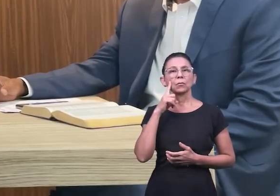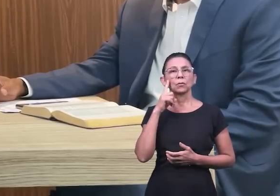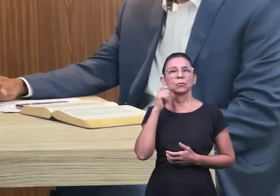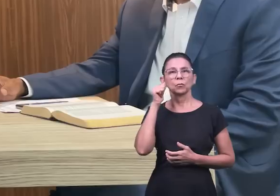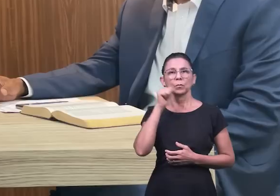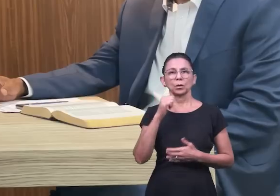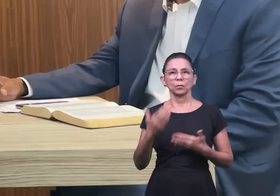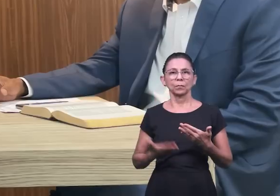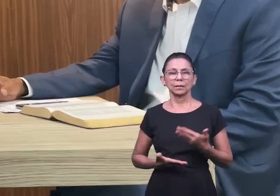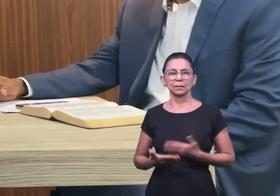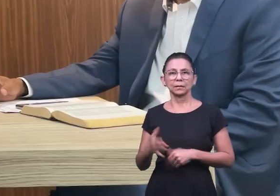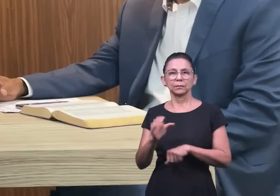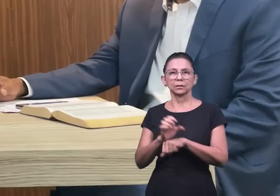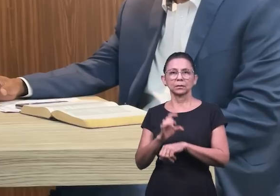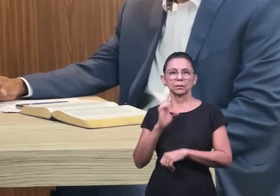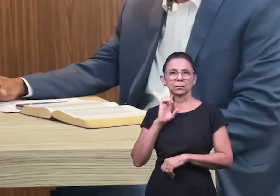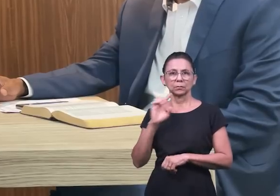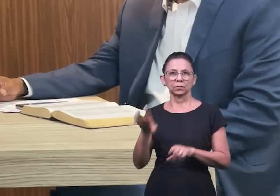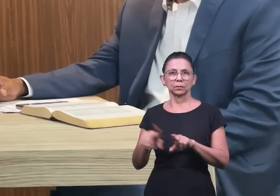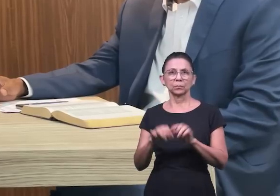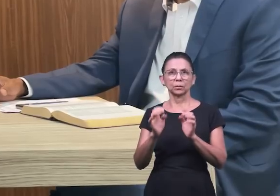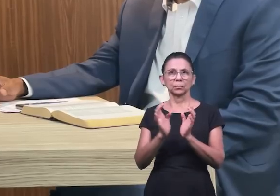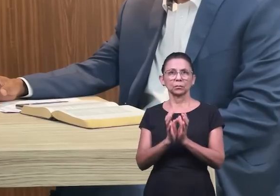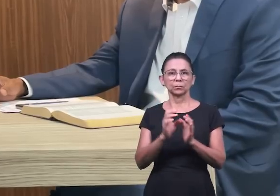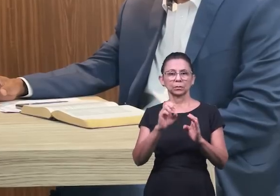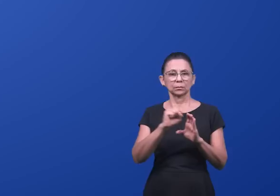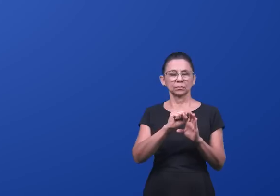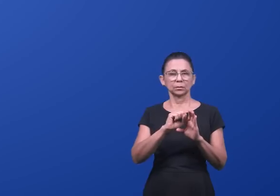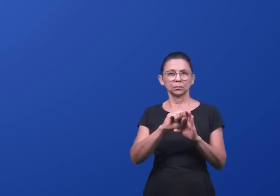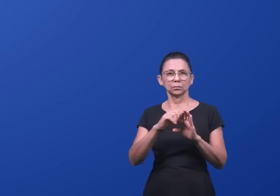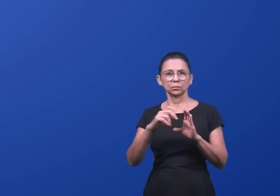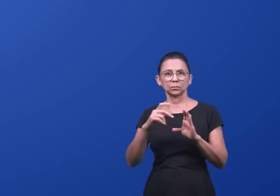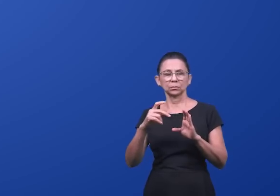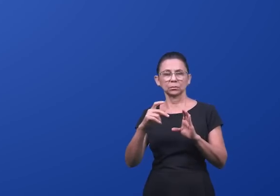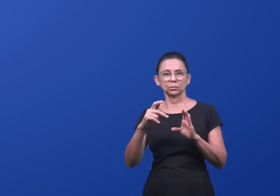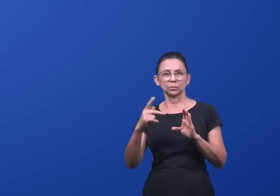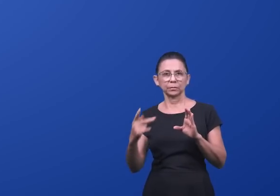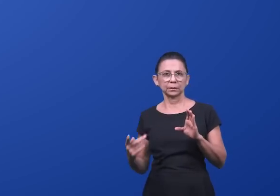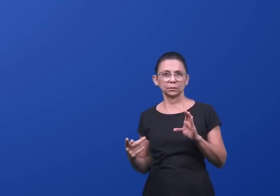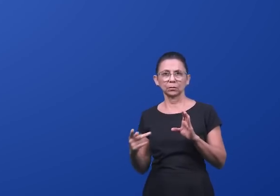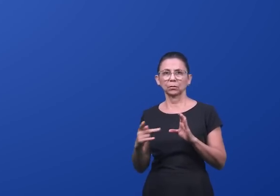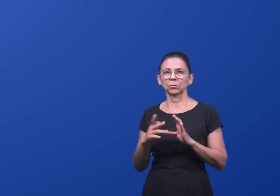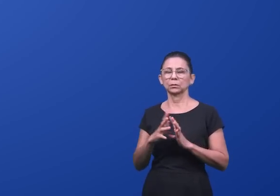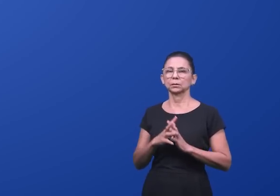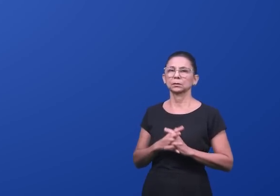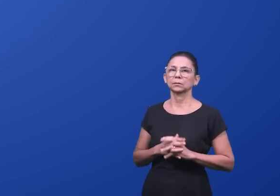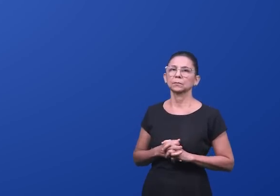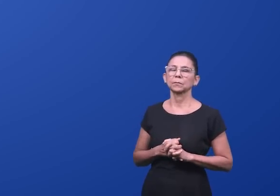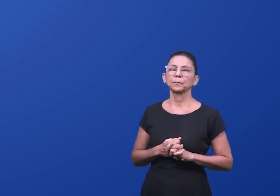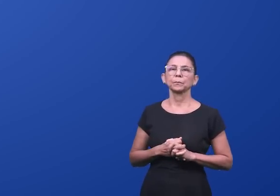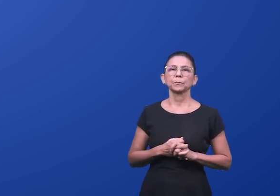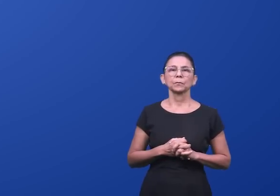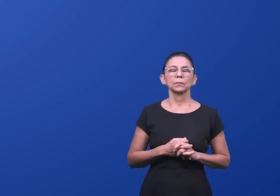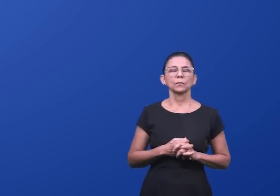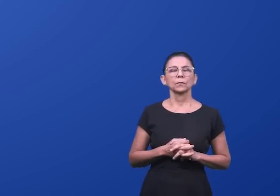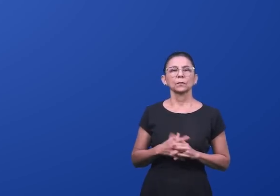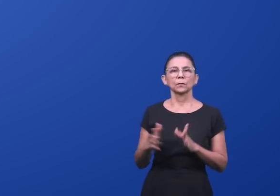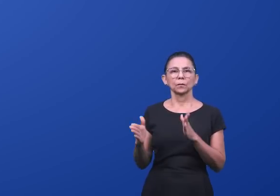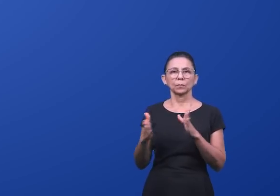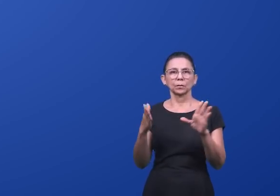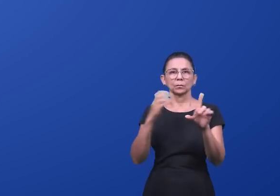de Esmeraldas, Minas Gerais, também do Grupo Semente Preciosa. O tempo profético que nós podemos